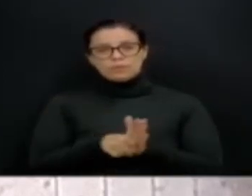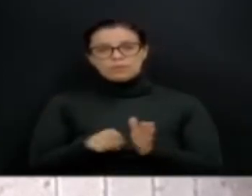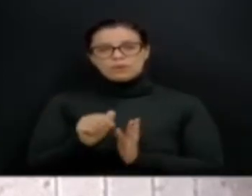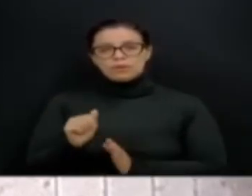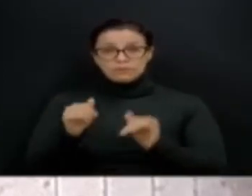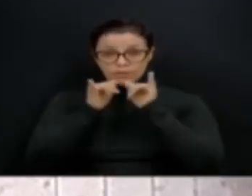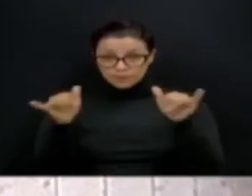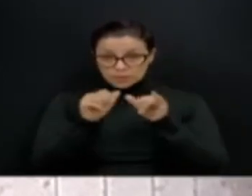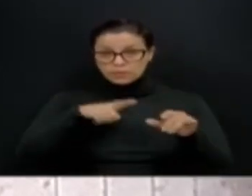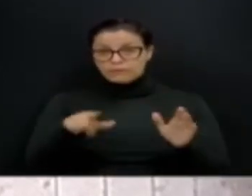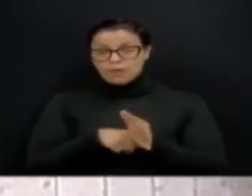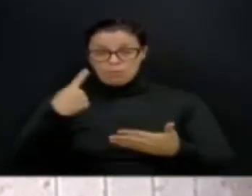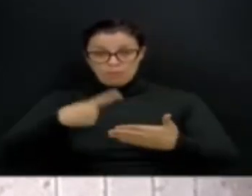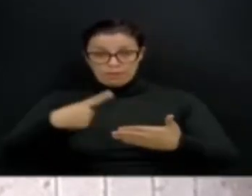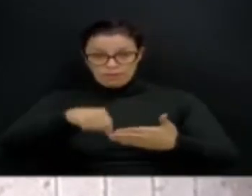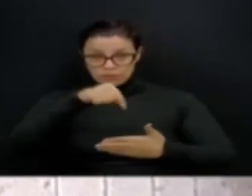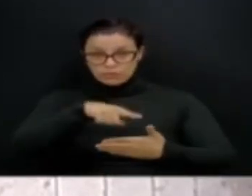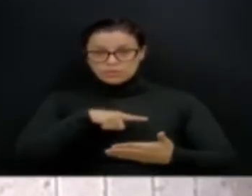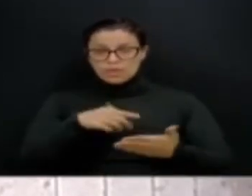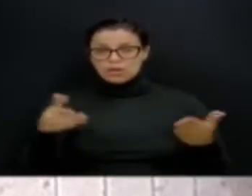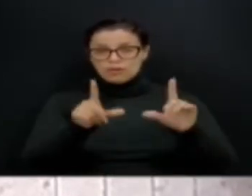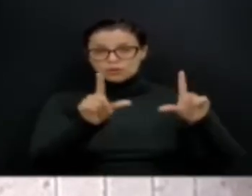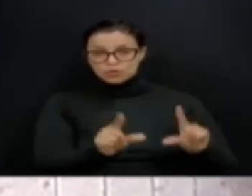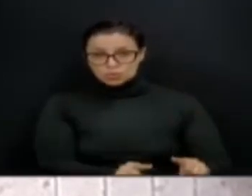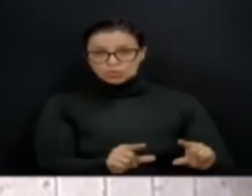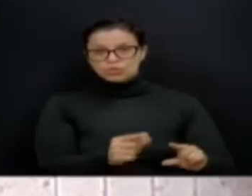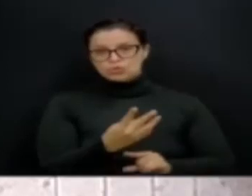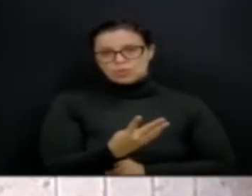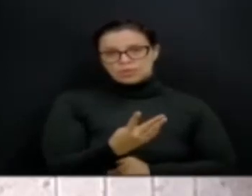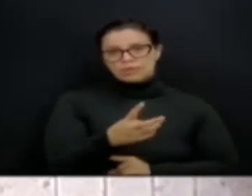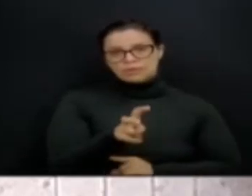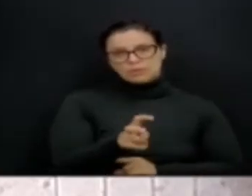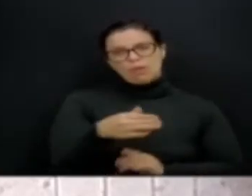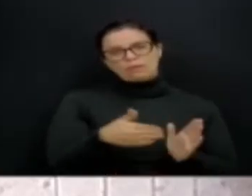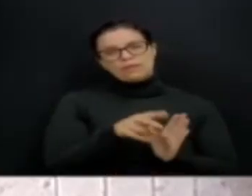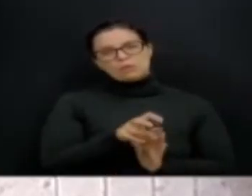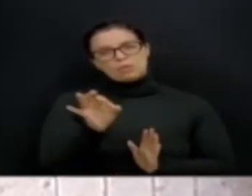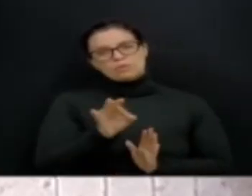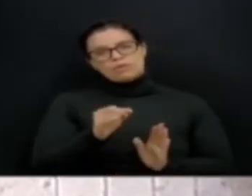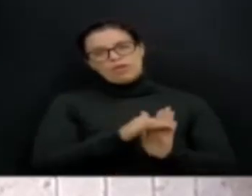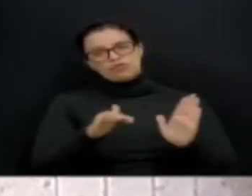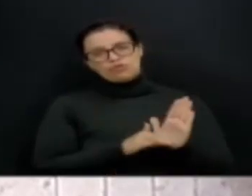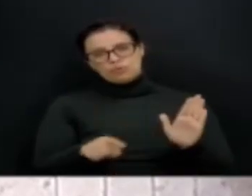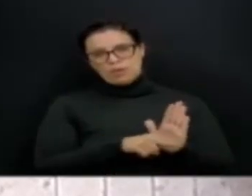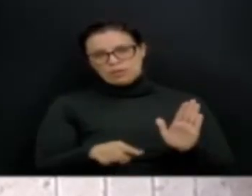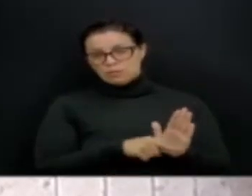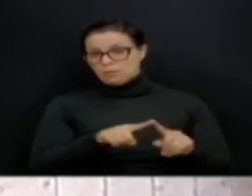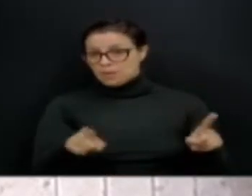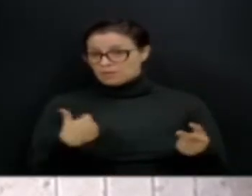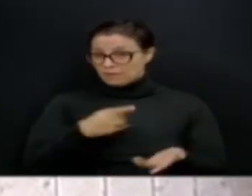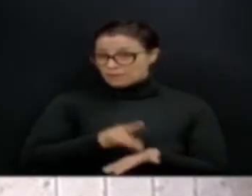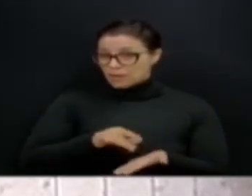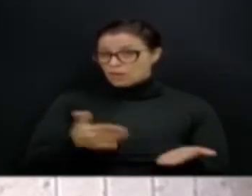Estadual de Notícia, é que o pedágio iria abaixar de 45% a 50%. Mas a